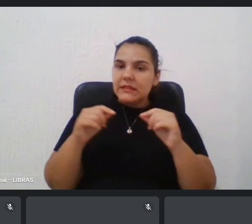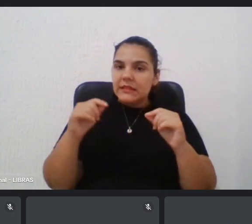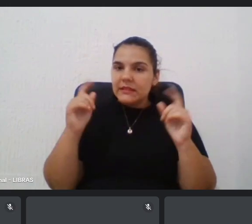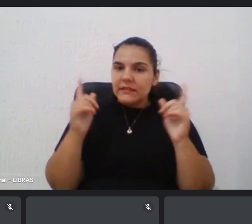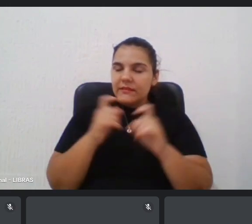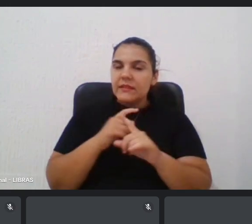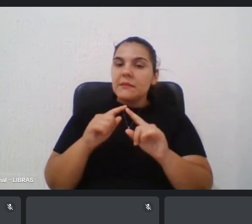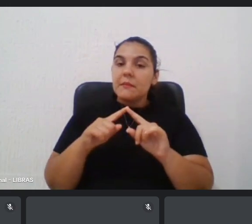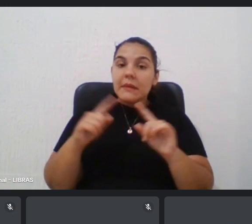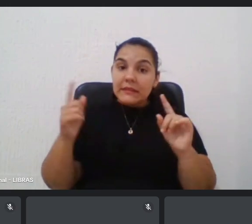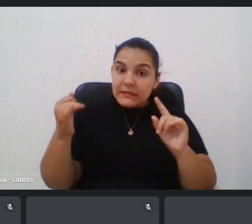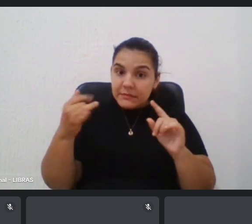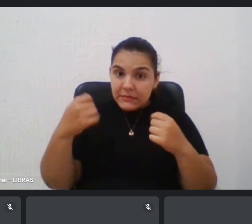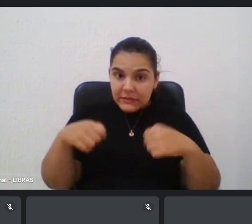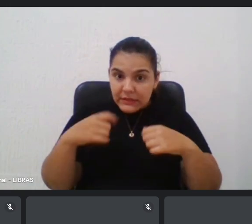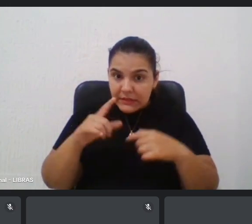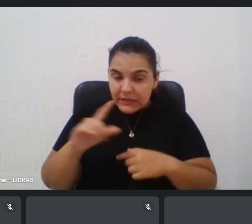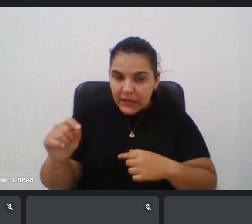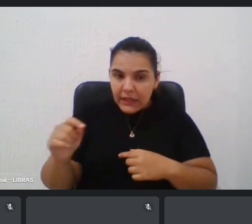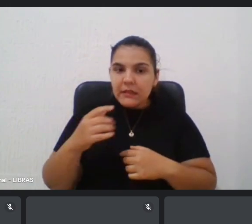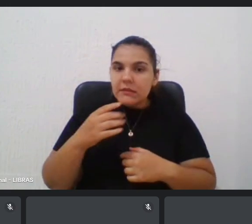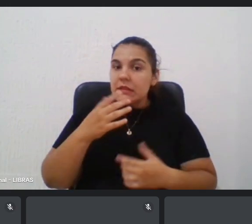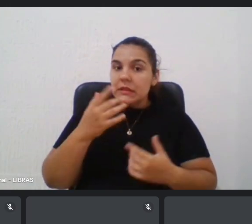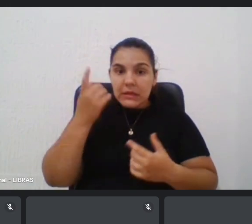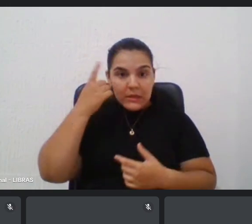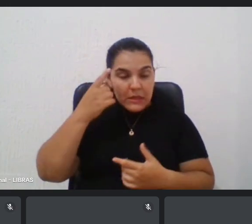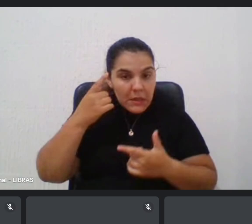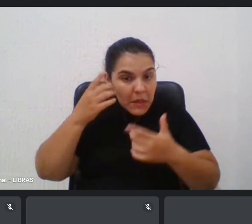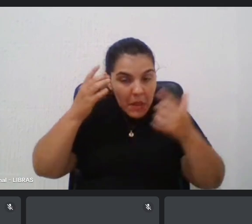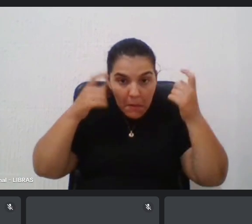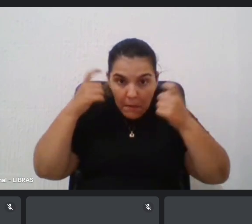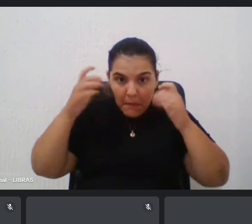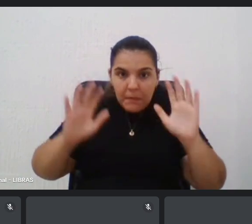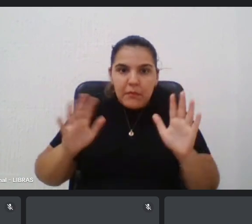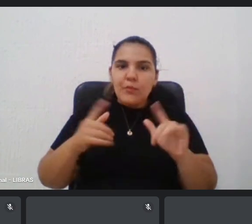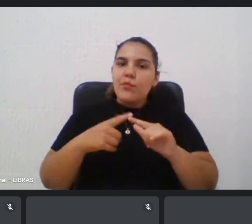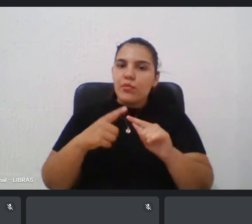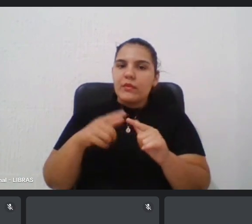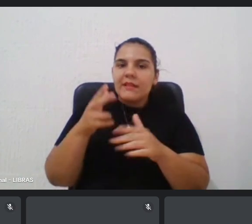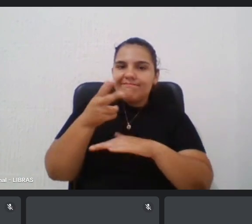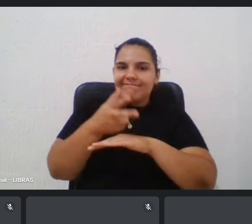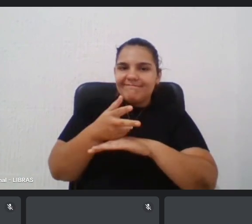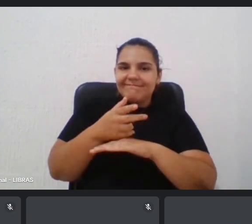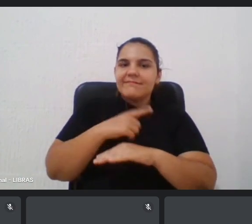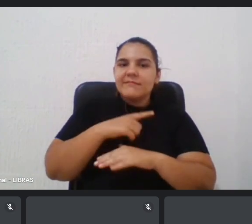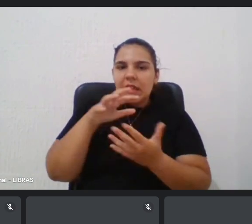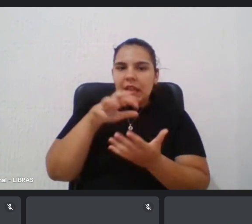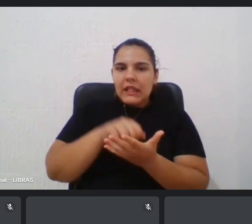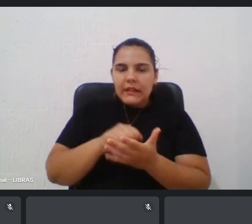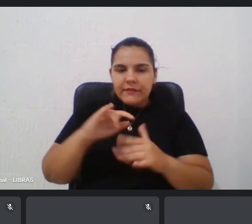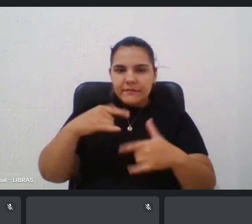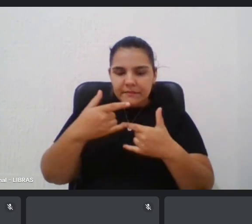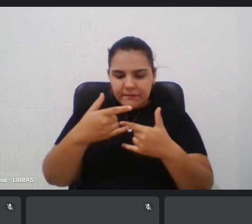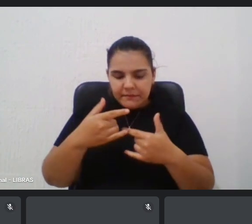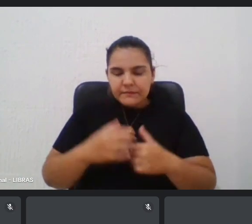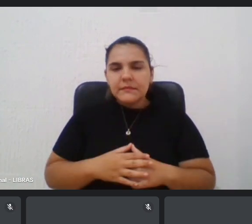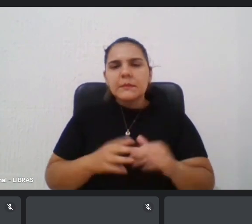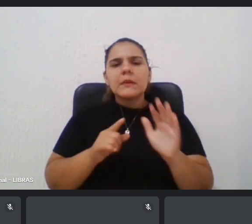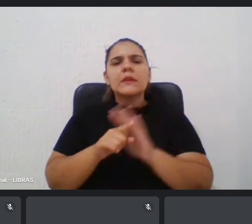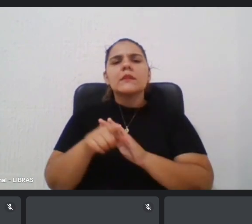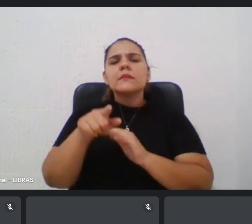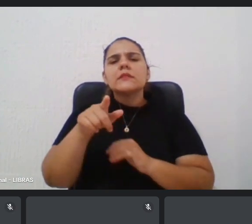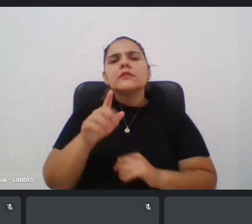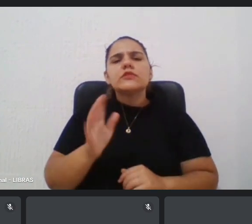sair, vai estar gravado esse momento. E uma pergunta para tu. Tu já assistiu alguma outra